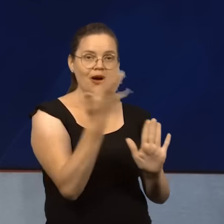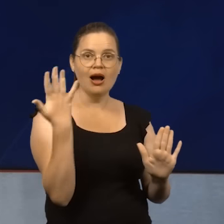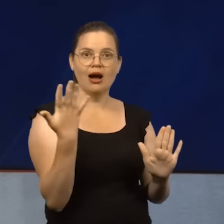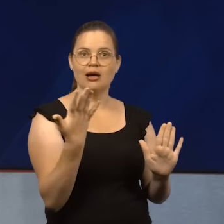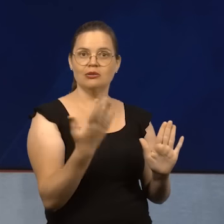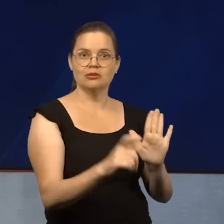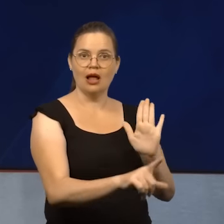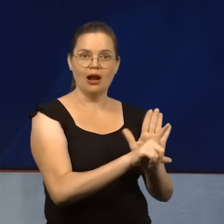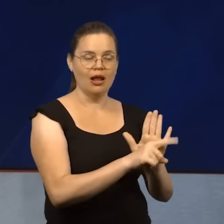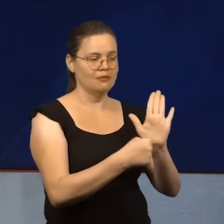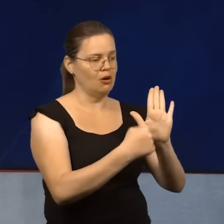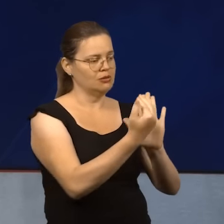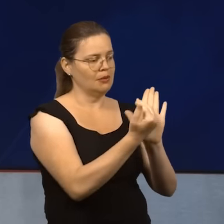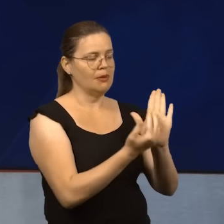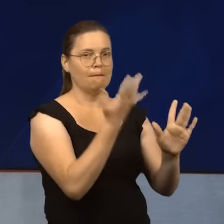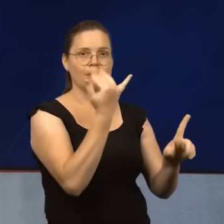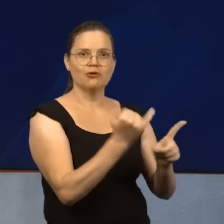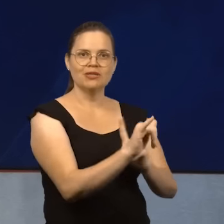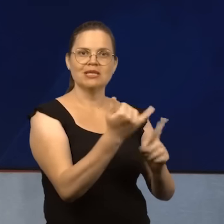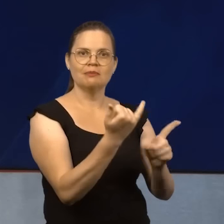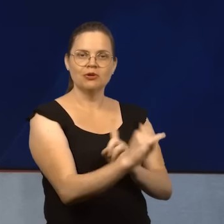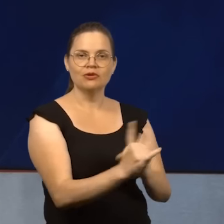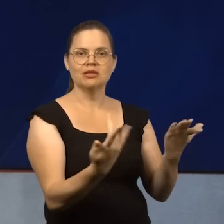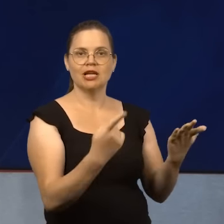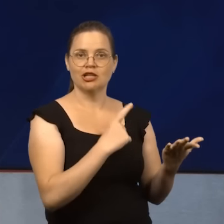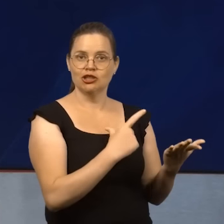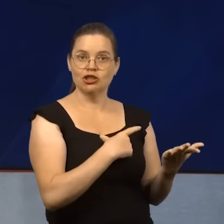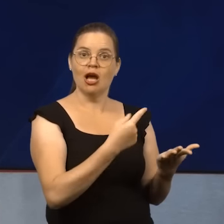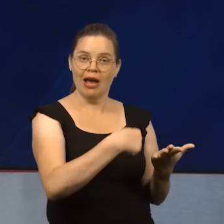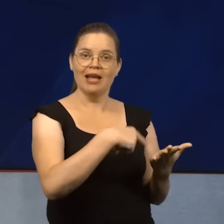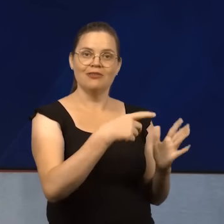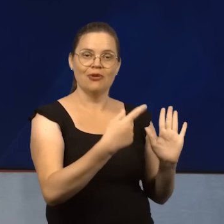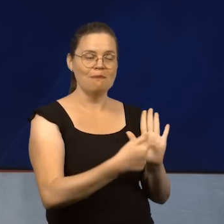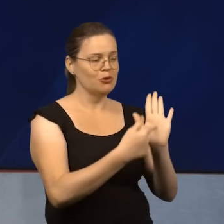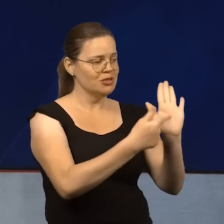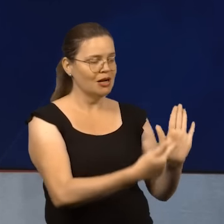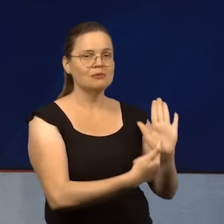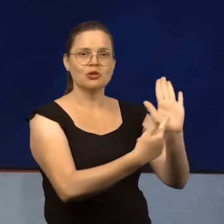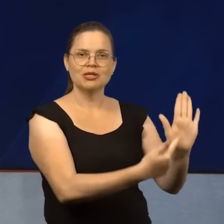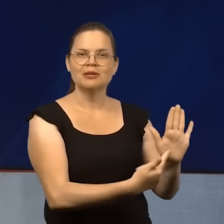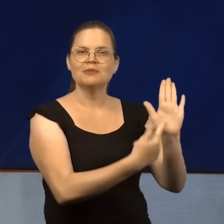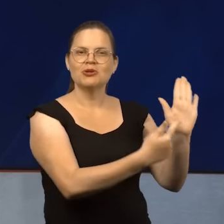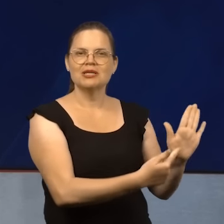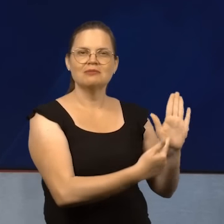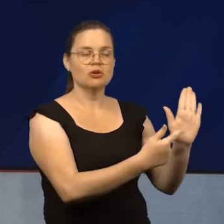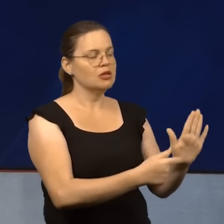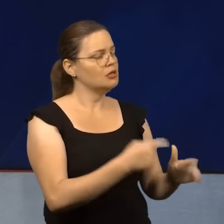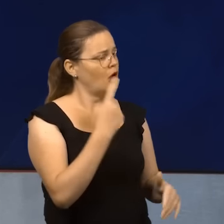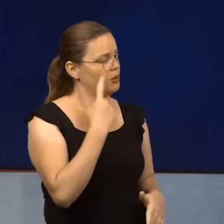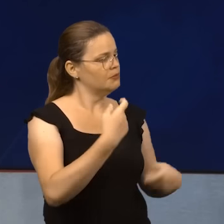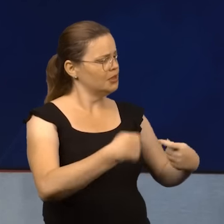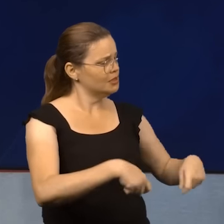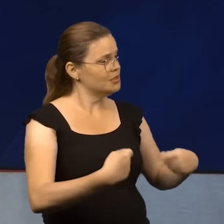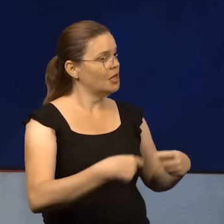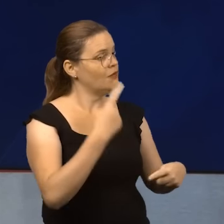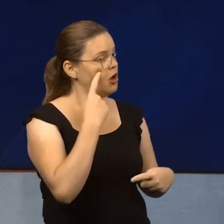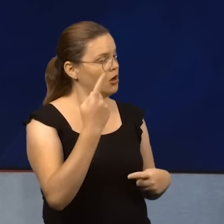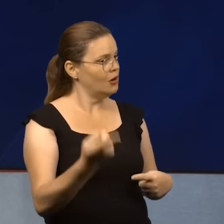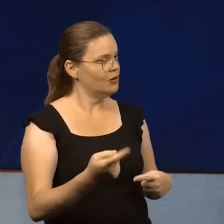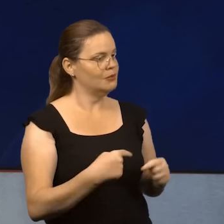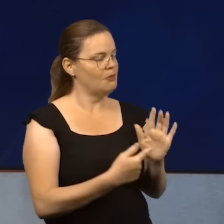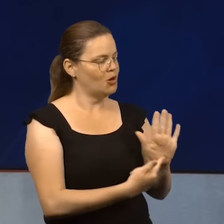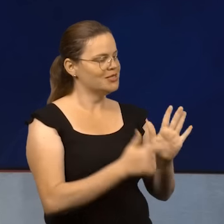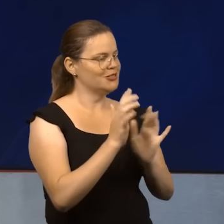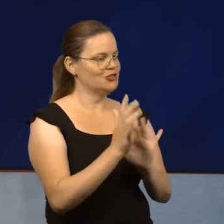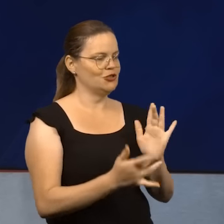lei, as profecias que os profetas disseram, todas apontando para Jesus, para Cristo. E